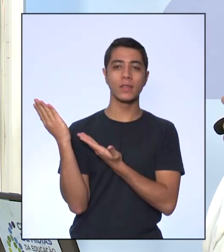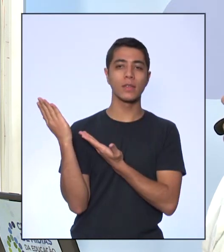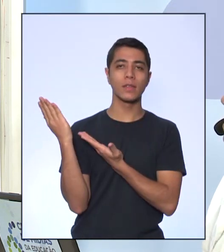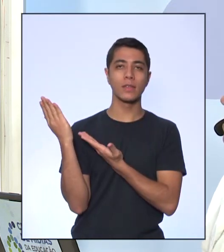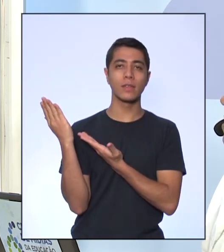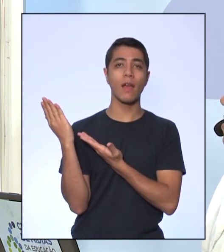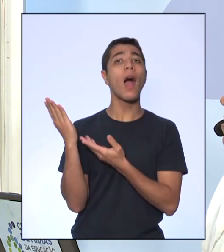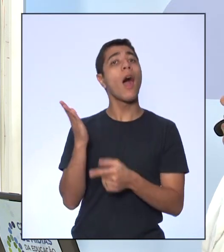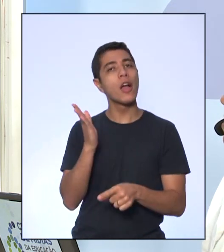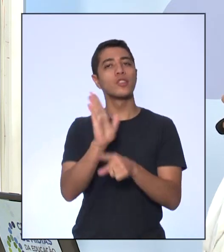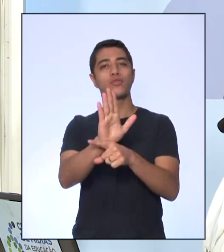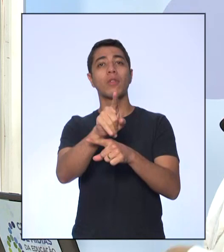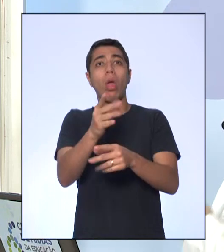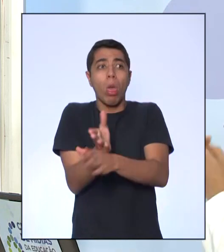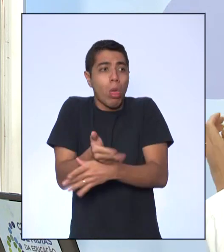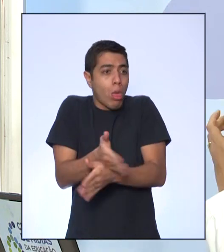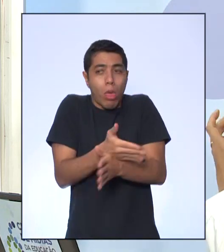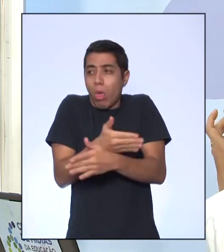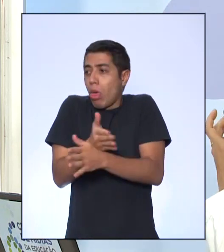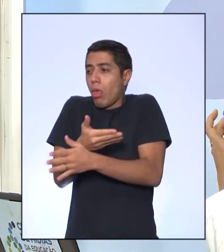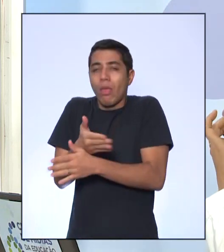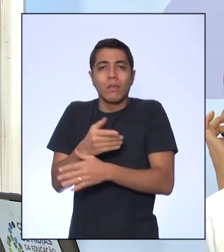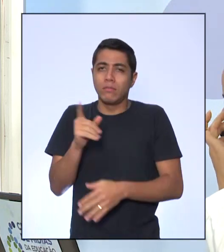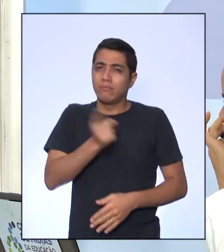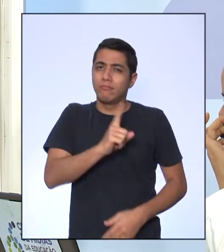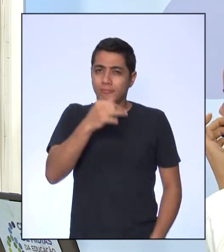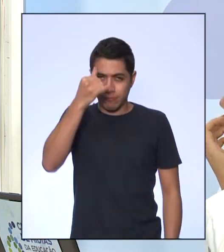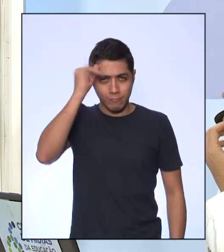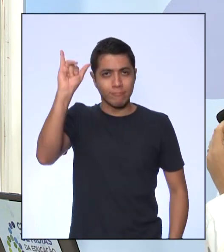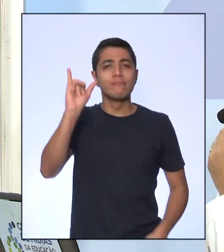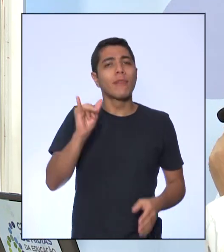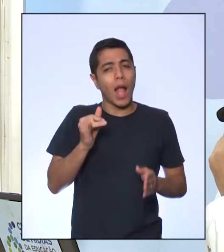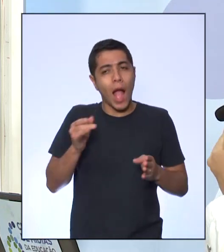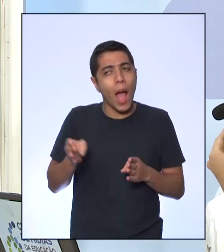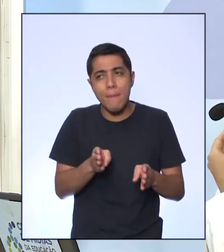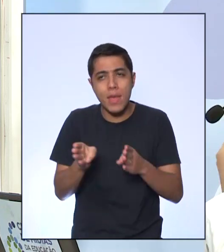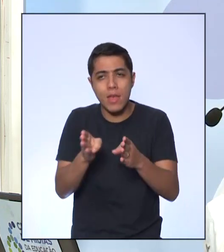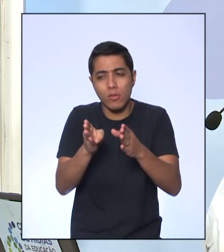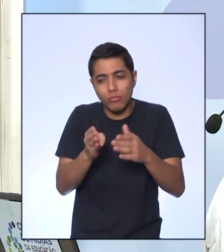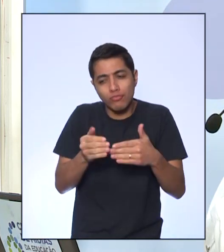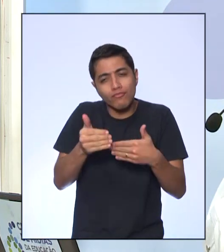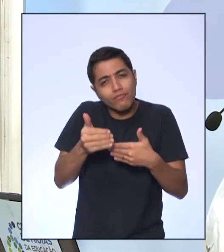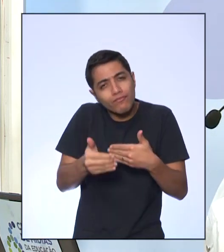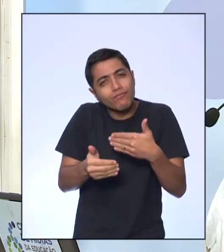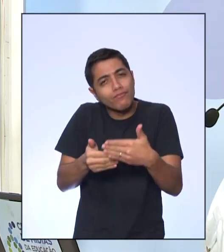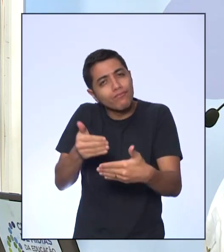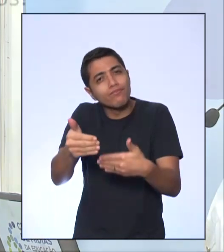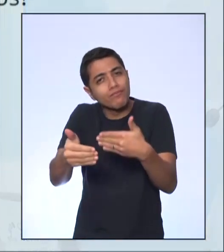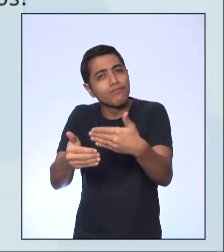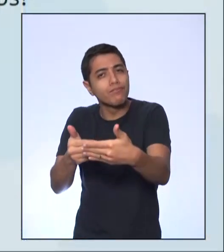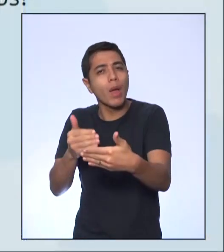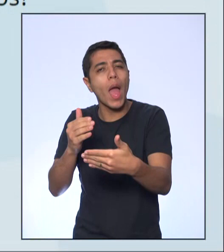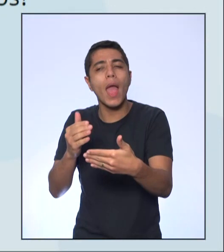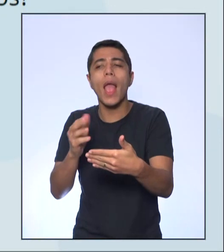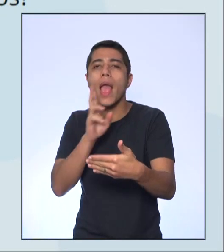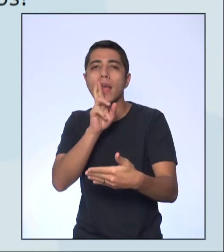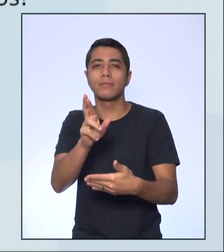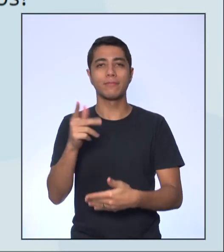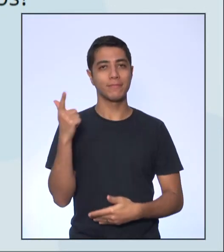né? Para a gente fazer um caminho único e poder resolver, beleza? Na tela de vocês, então, eu vou deixar uma atividade, já